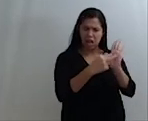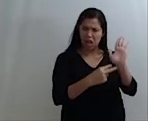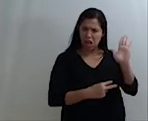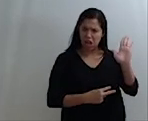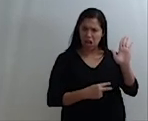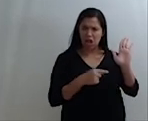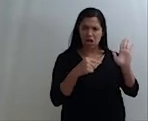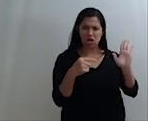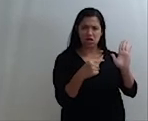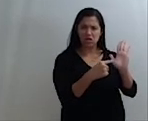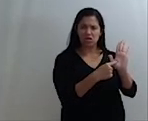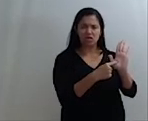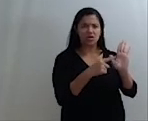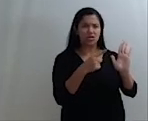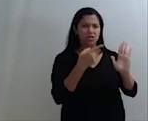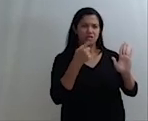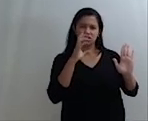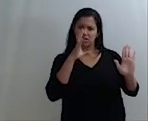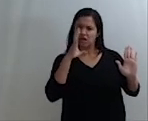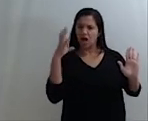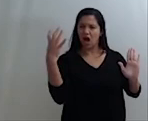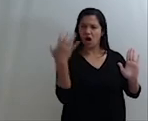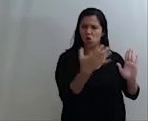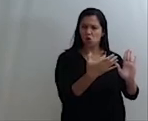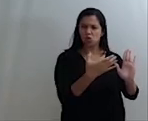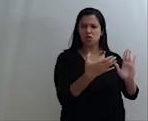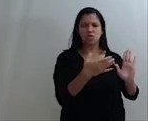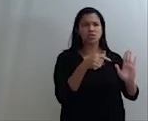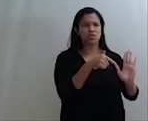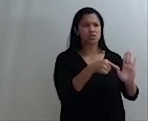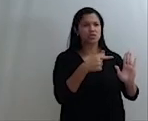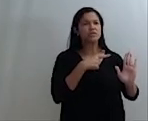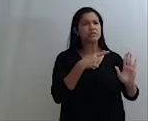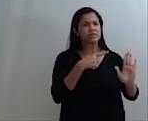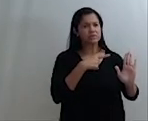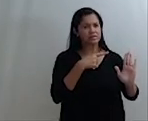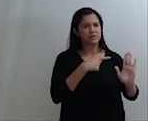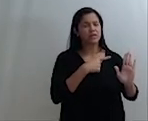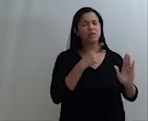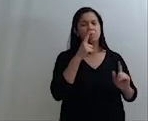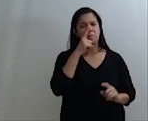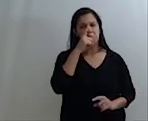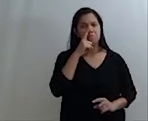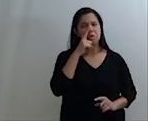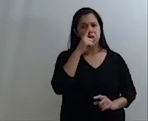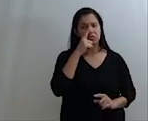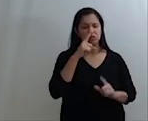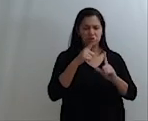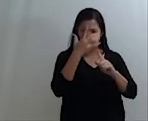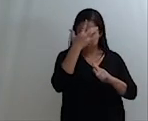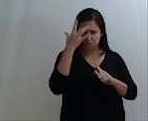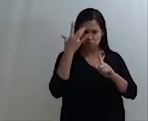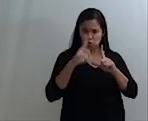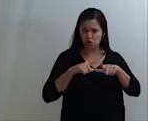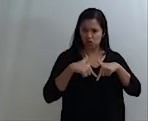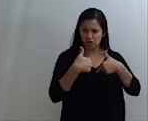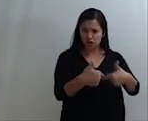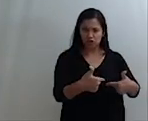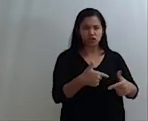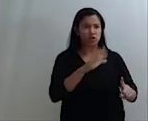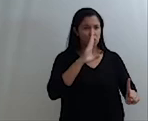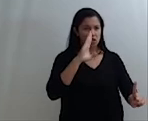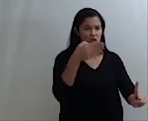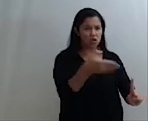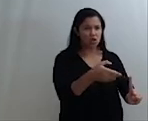denúncia a indicativos sérios de periculosidade dos agentes a imputação é de que